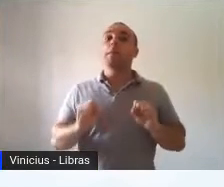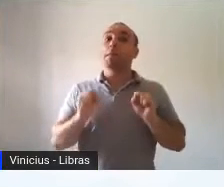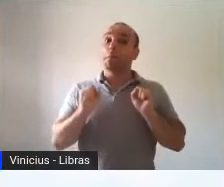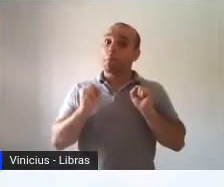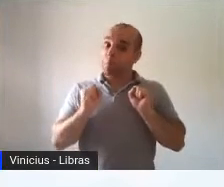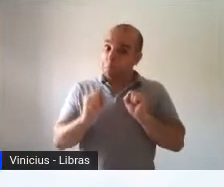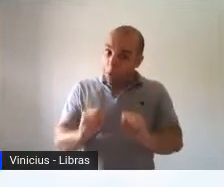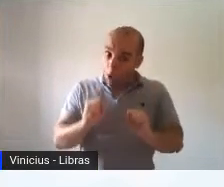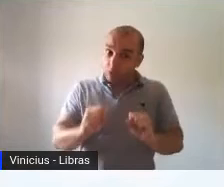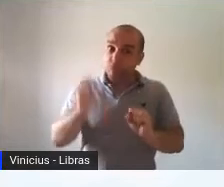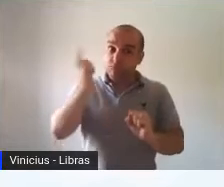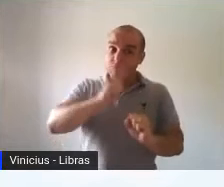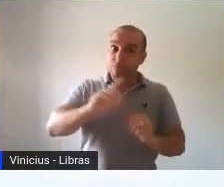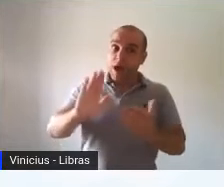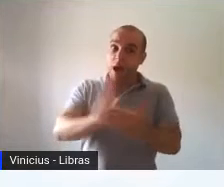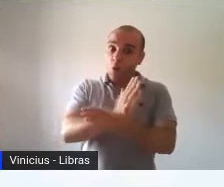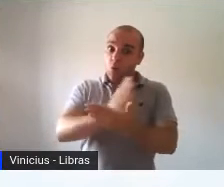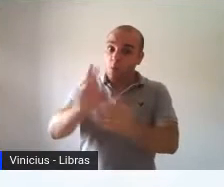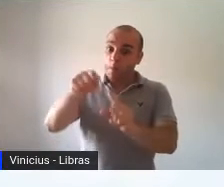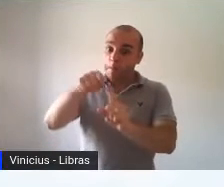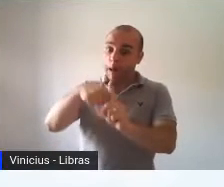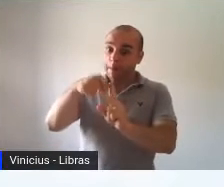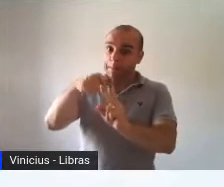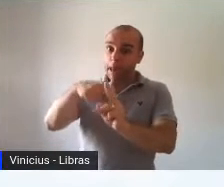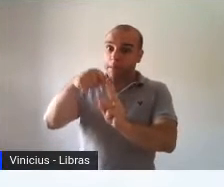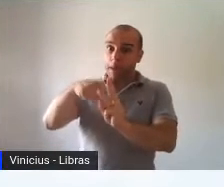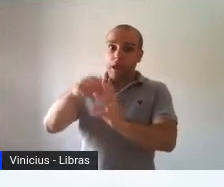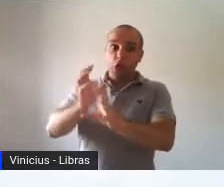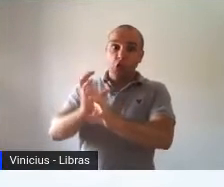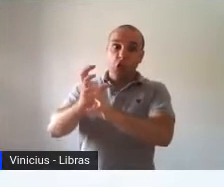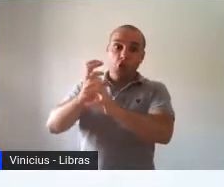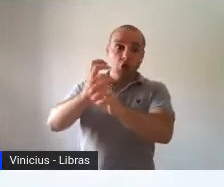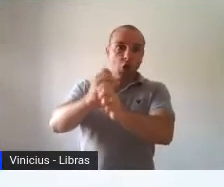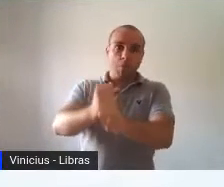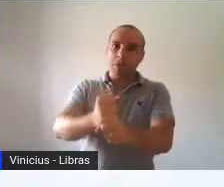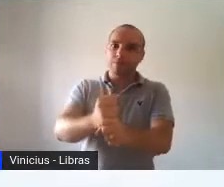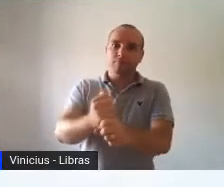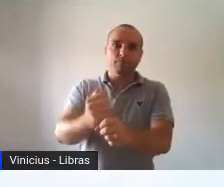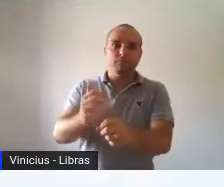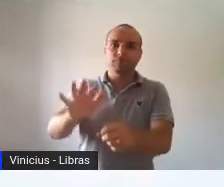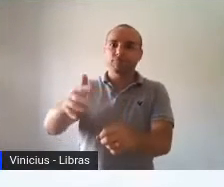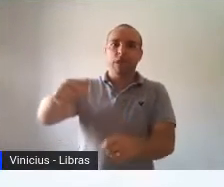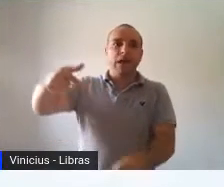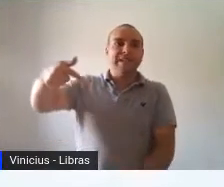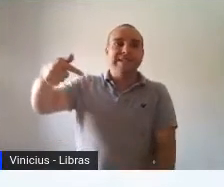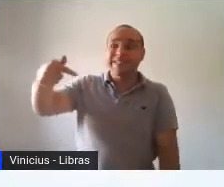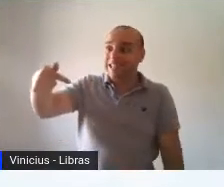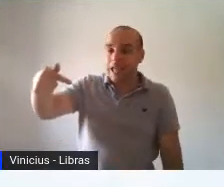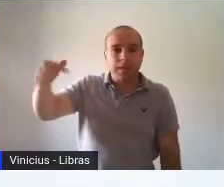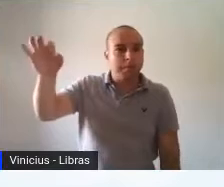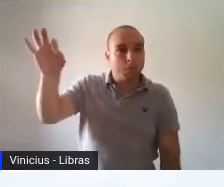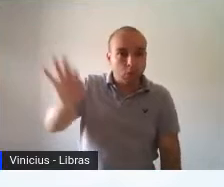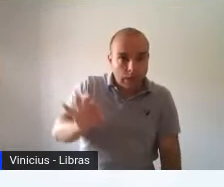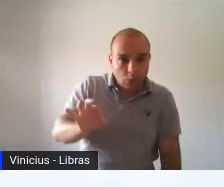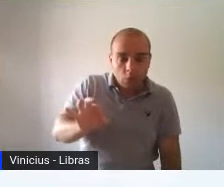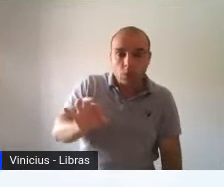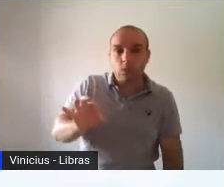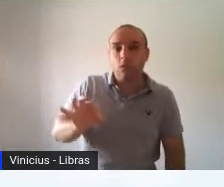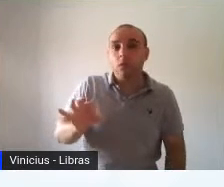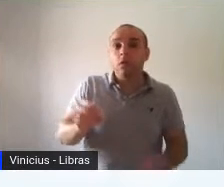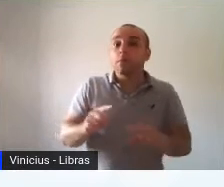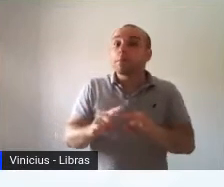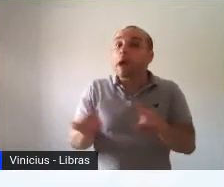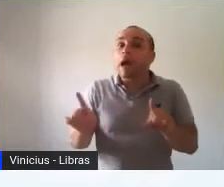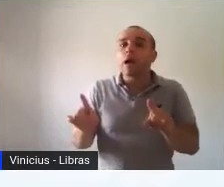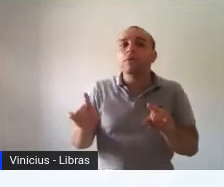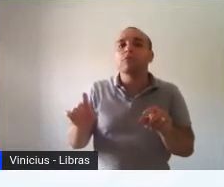momentos, né, com acumulado o INPC próximo a 7%, né, mas a expectativa é